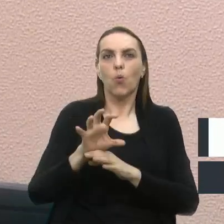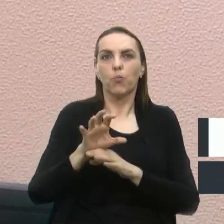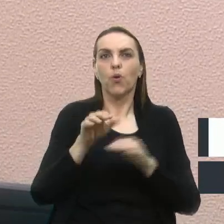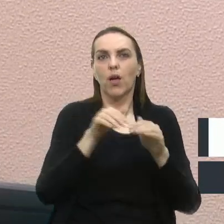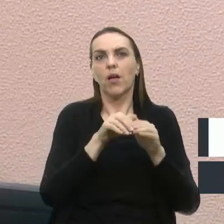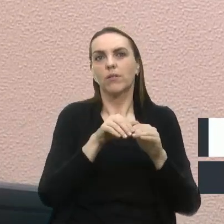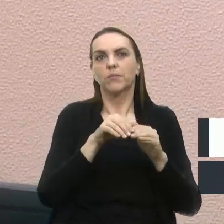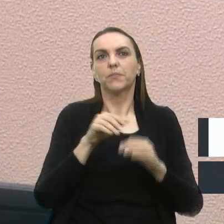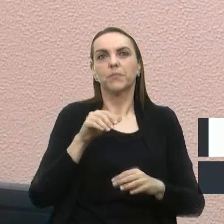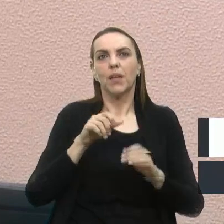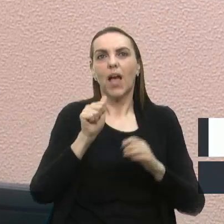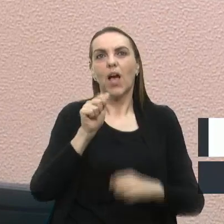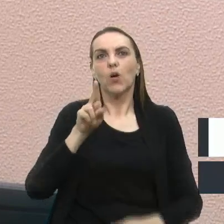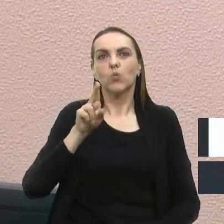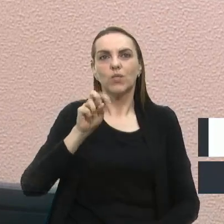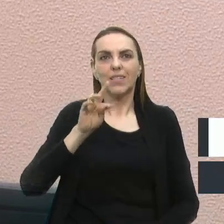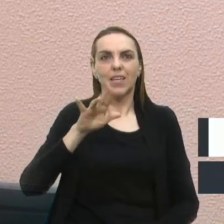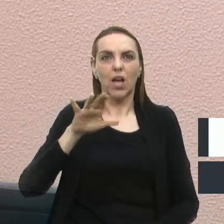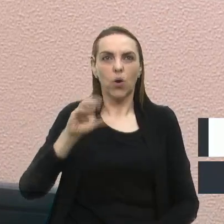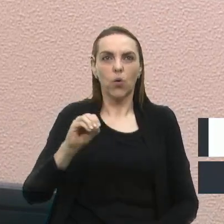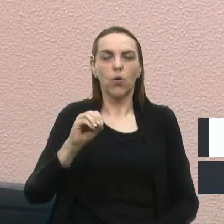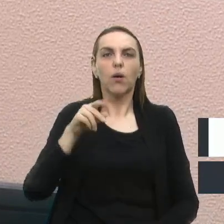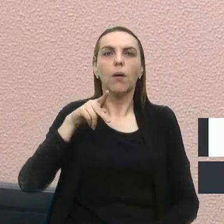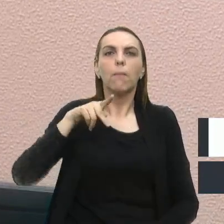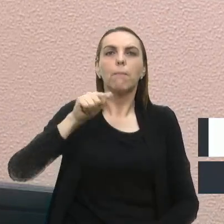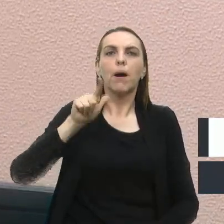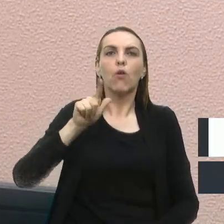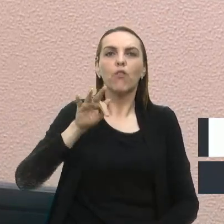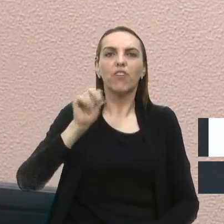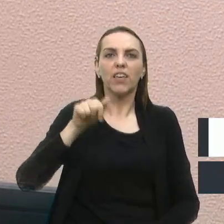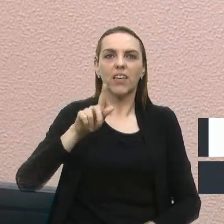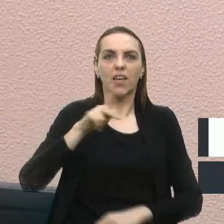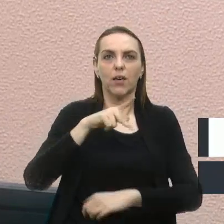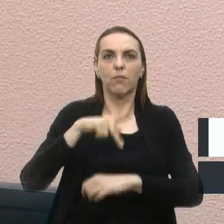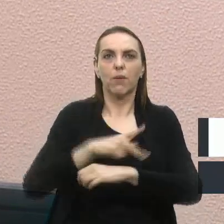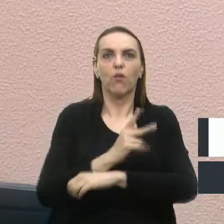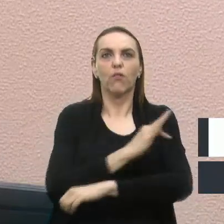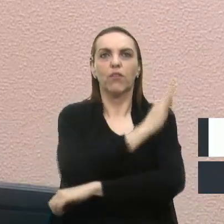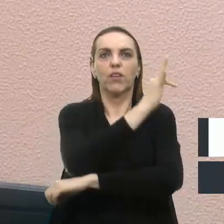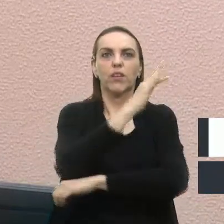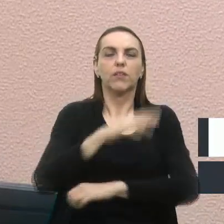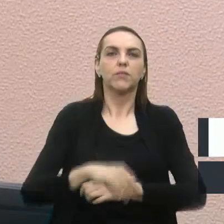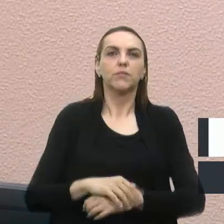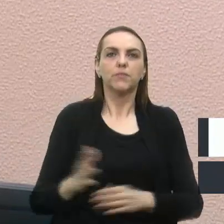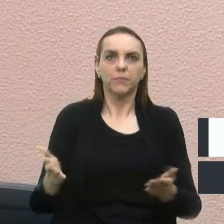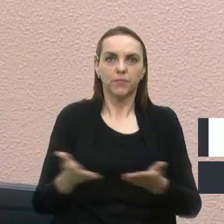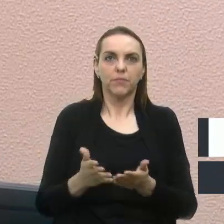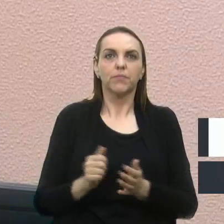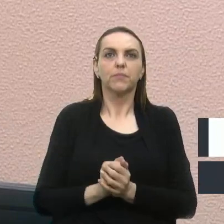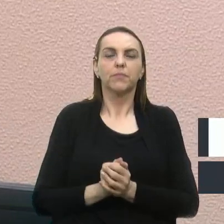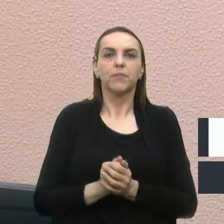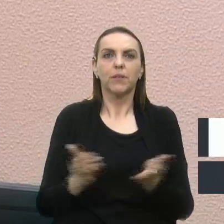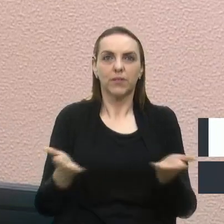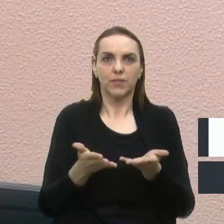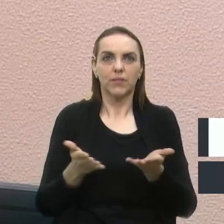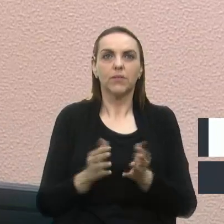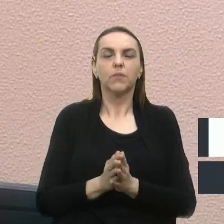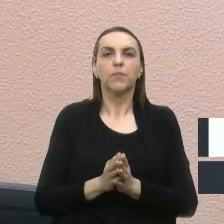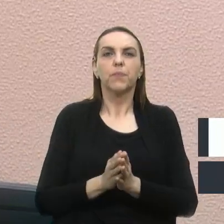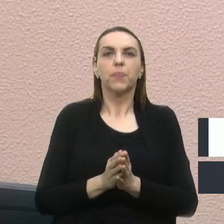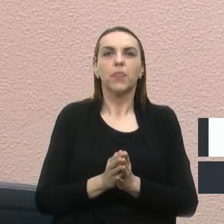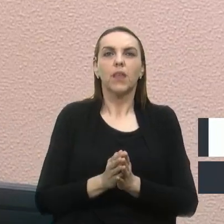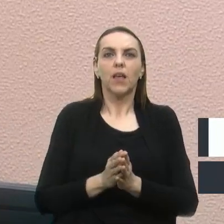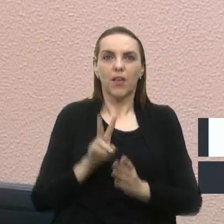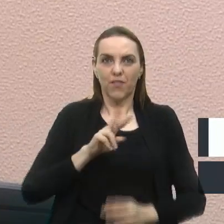Palfinger, por compromisso contratual. Após este período de dedicação exclusiva, Walter Dalzotto Júnior